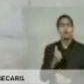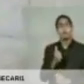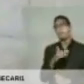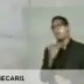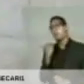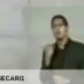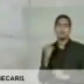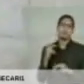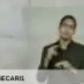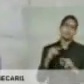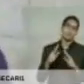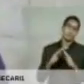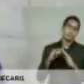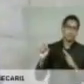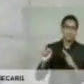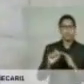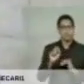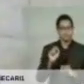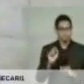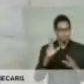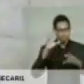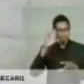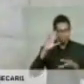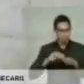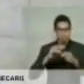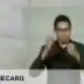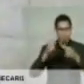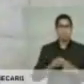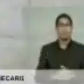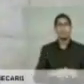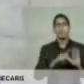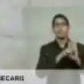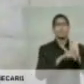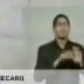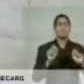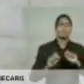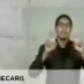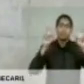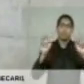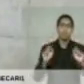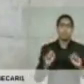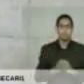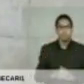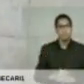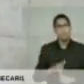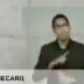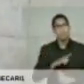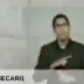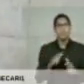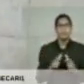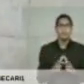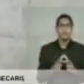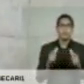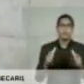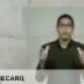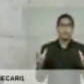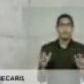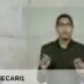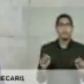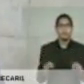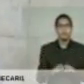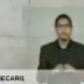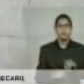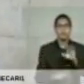suas casas, e vou explicar. Brevemente, esse PL, sabe o que ele trata, presidente? Em ampliar o rol, que é exemplificativo, da